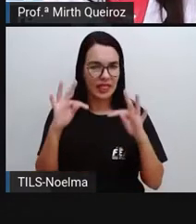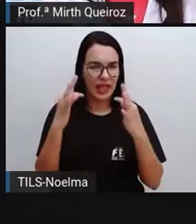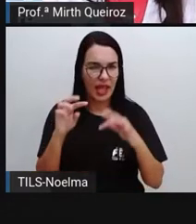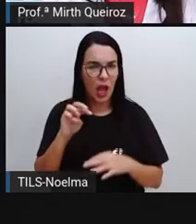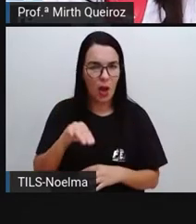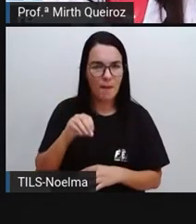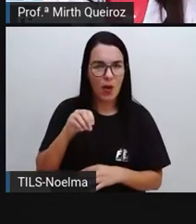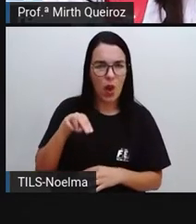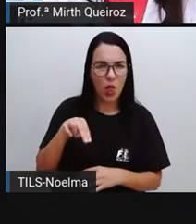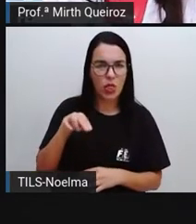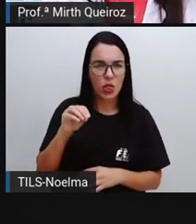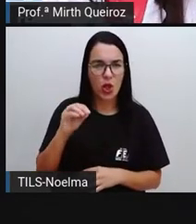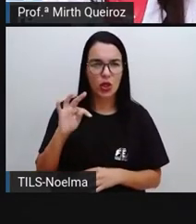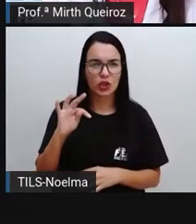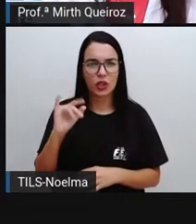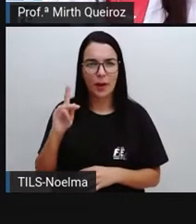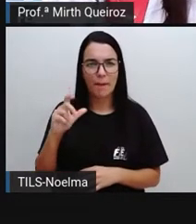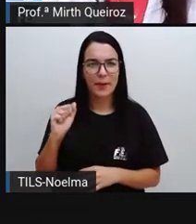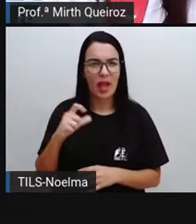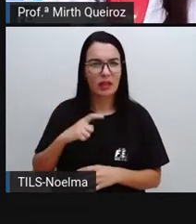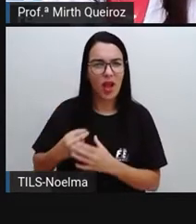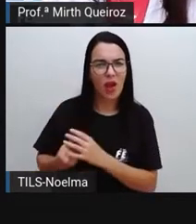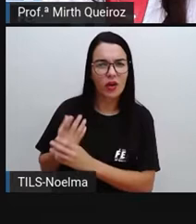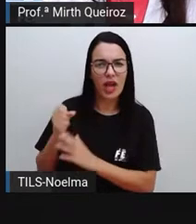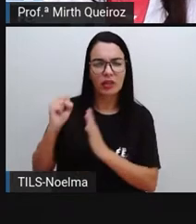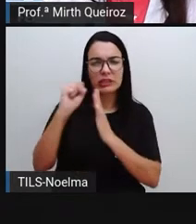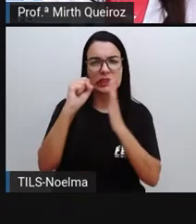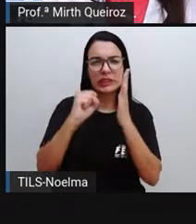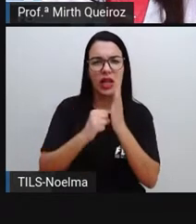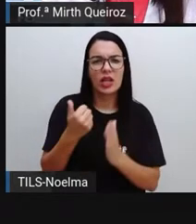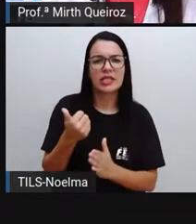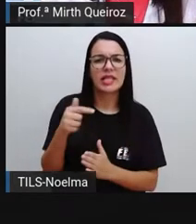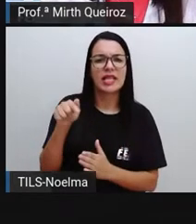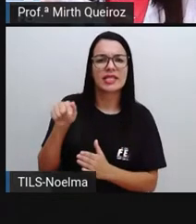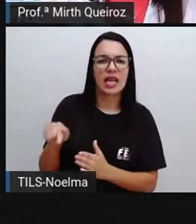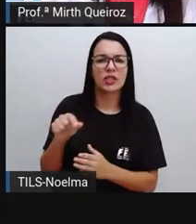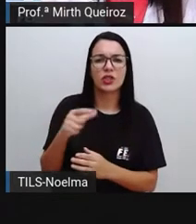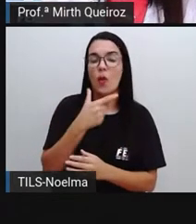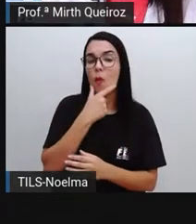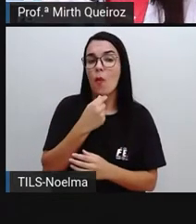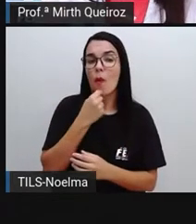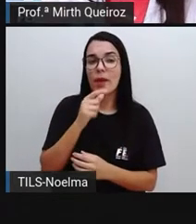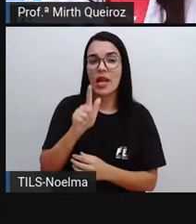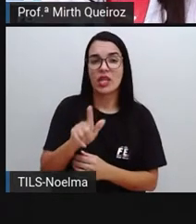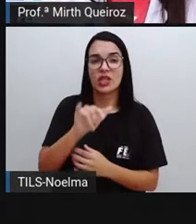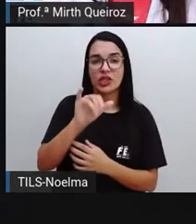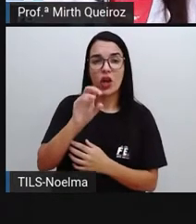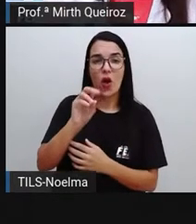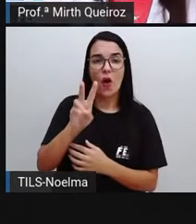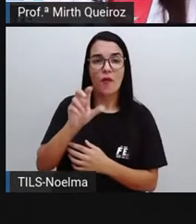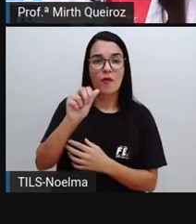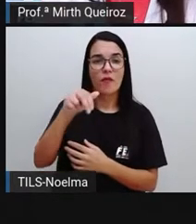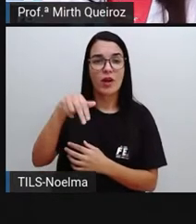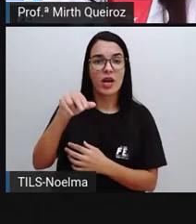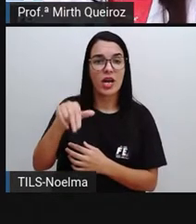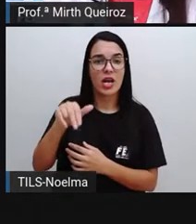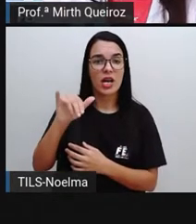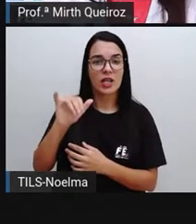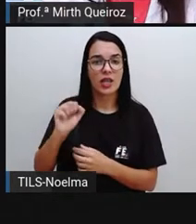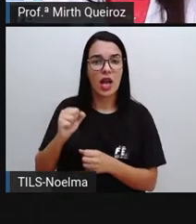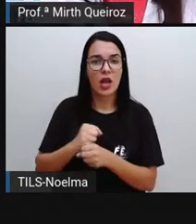técnica, a monotipia, ela teve origem lá no século XVII, com Giovanni Benedetto Castiglione, ele que nasceu